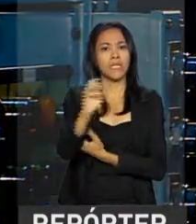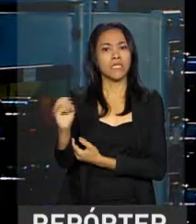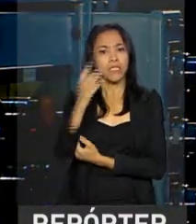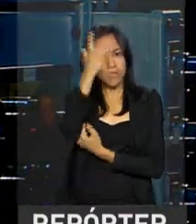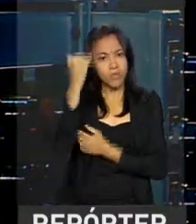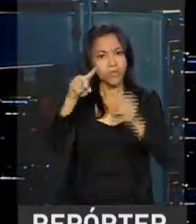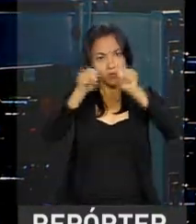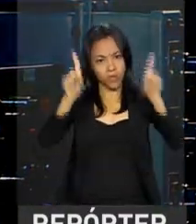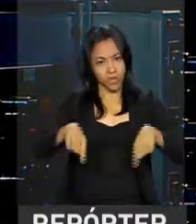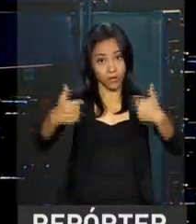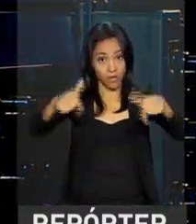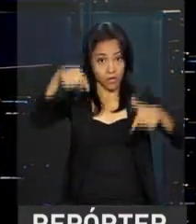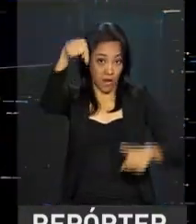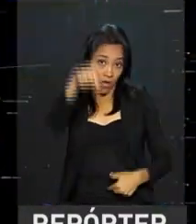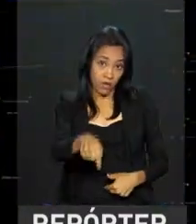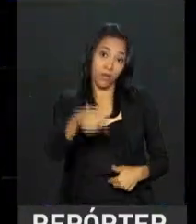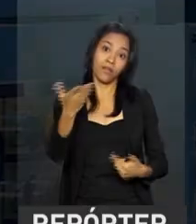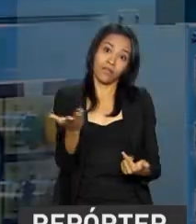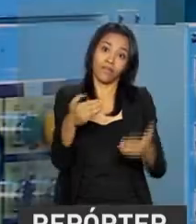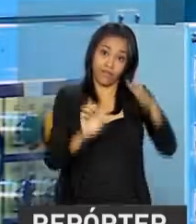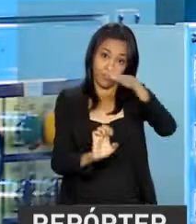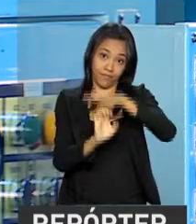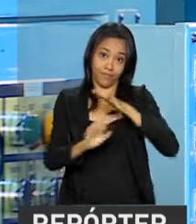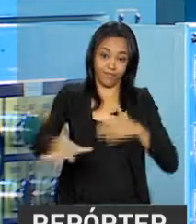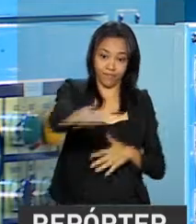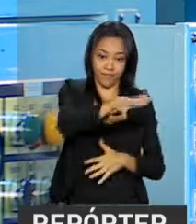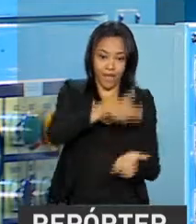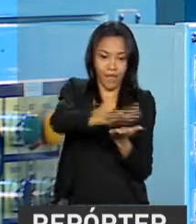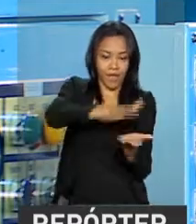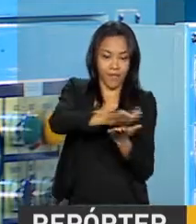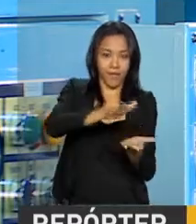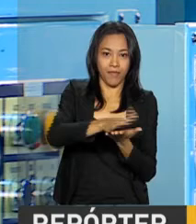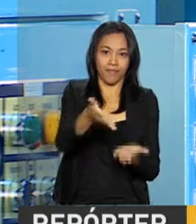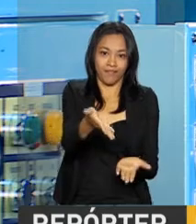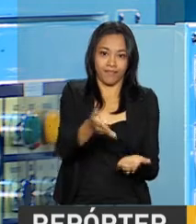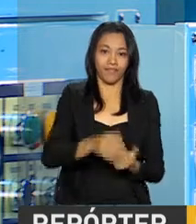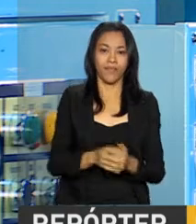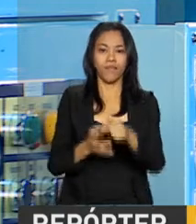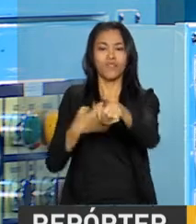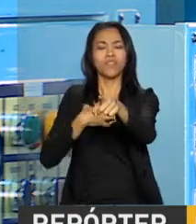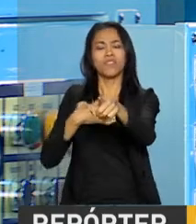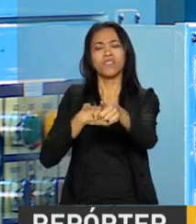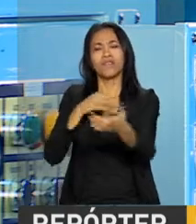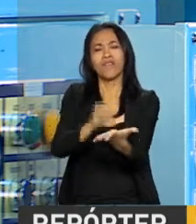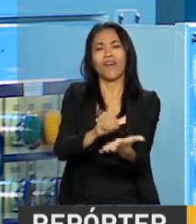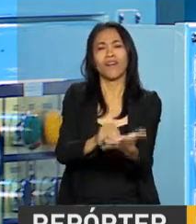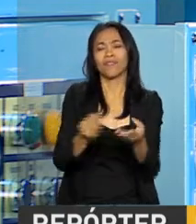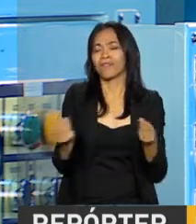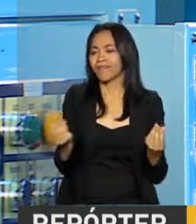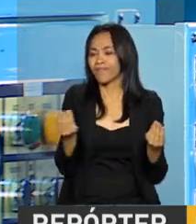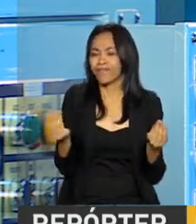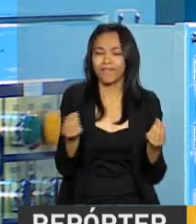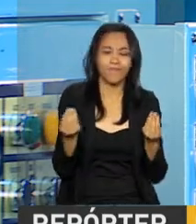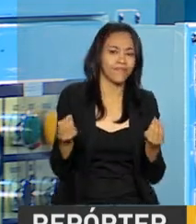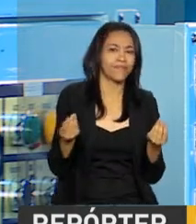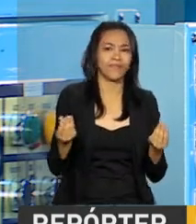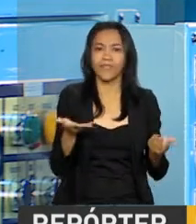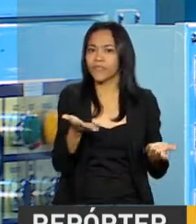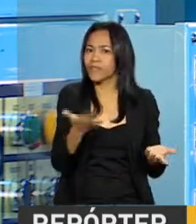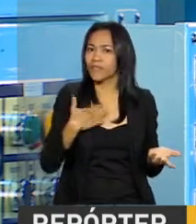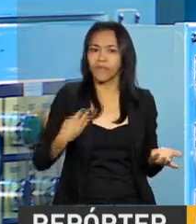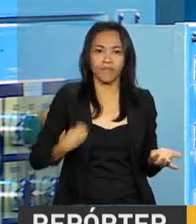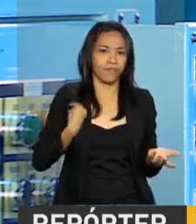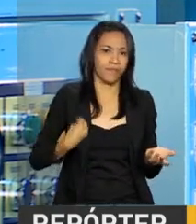trabalham aqui na imprensa nacional eu vou sentir muito muita falta desse ato porque isso aqui foi minha